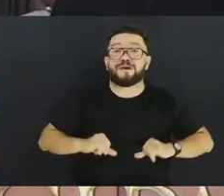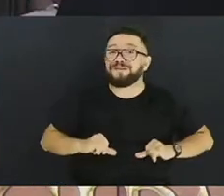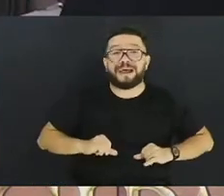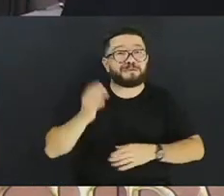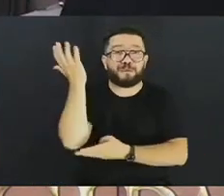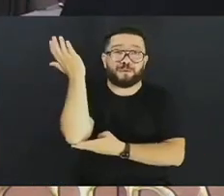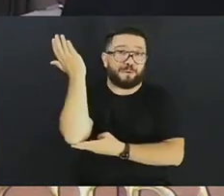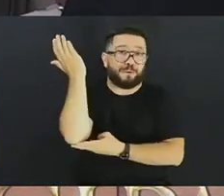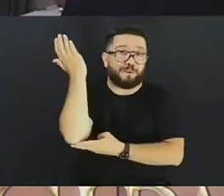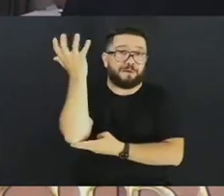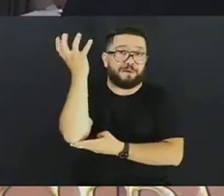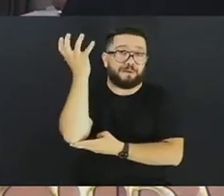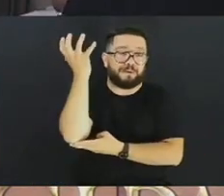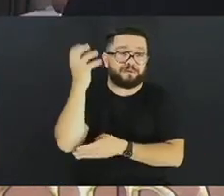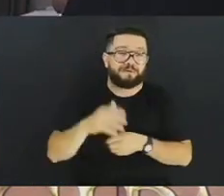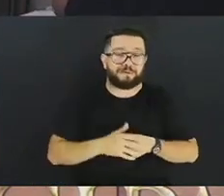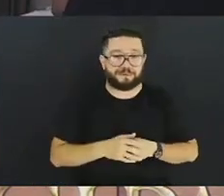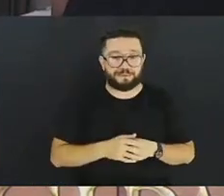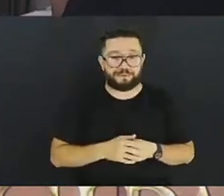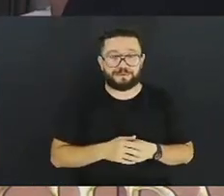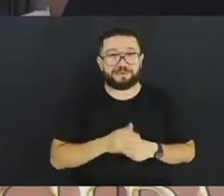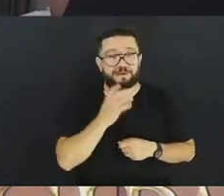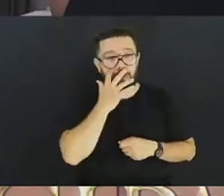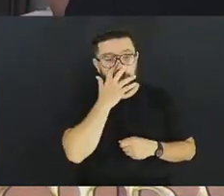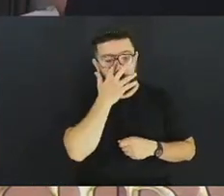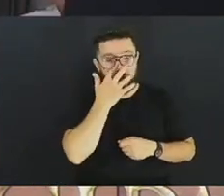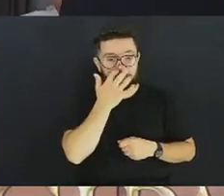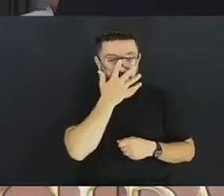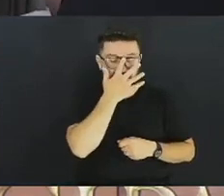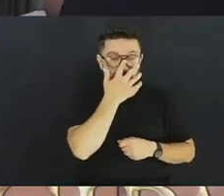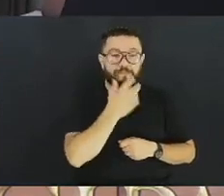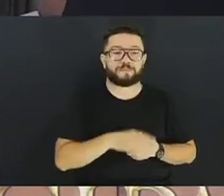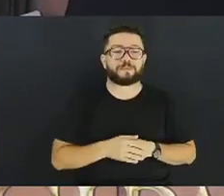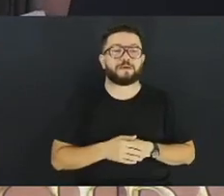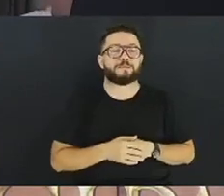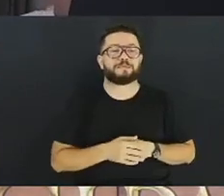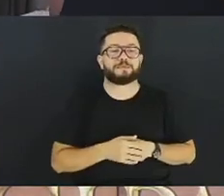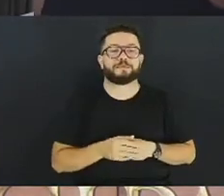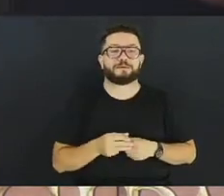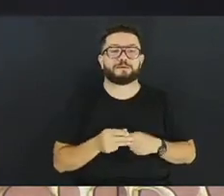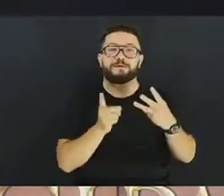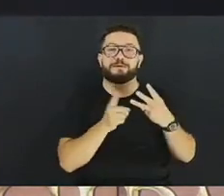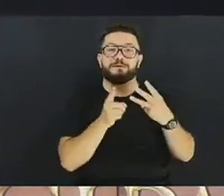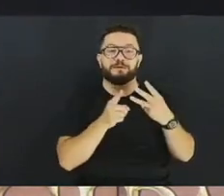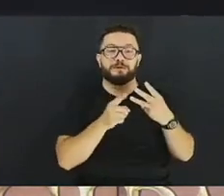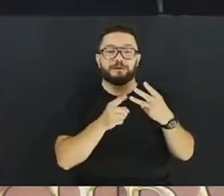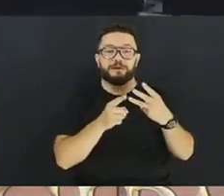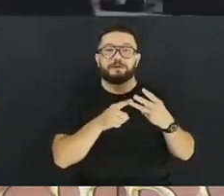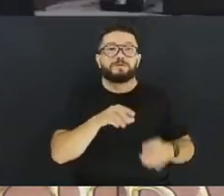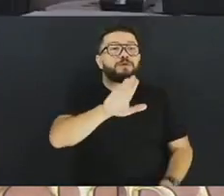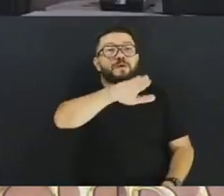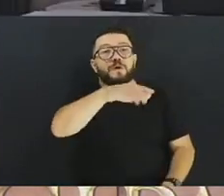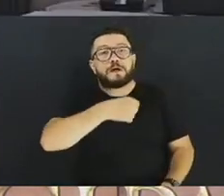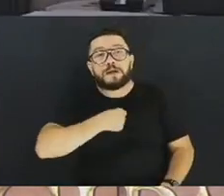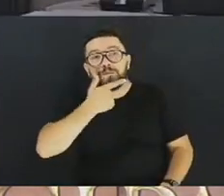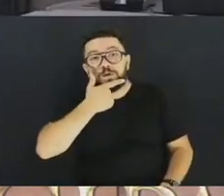a última, então, aproveitamento, né? E a última, o risco, Heriberto. Heriberto, hoje a gente